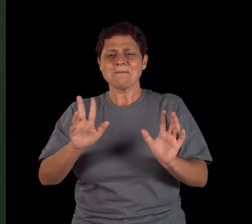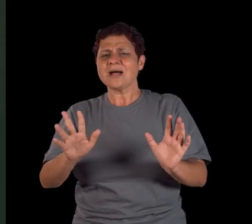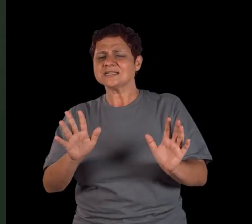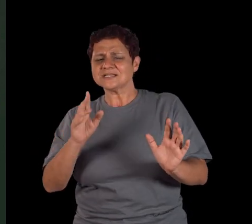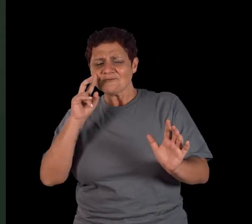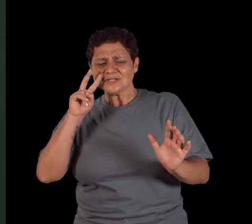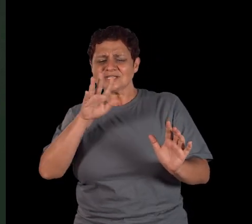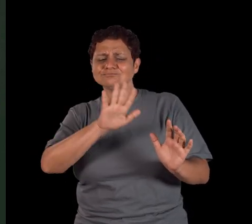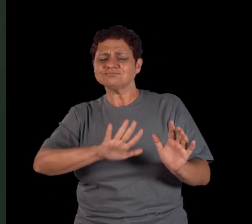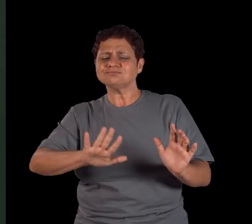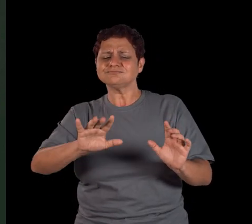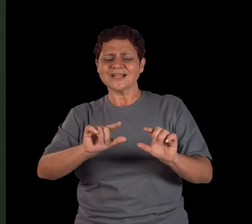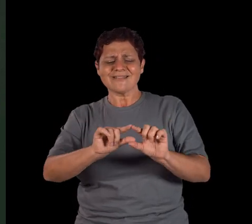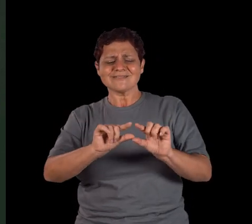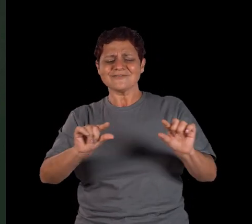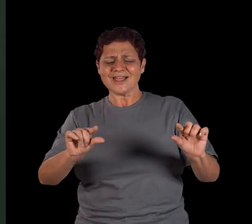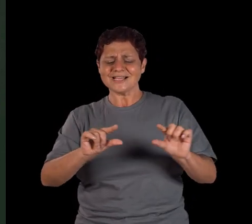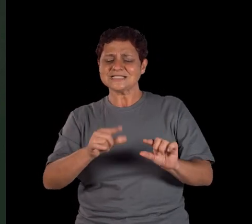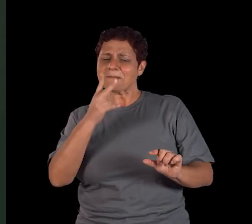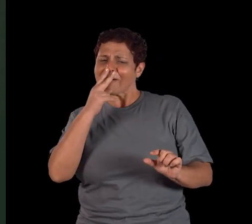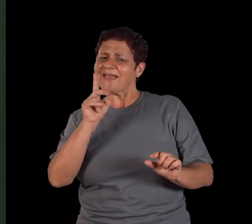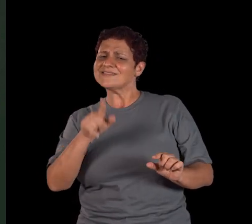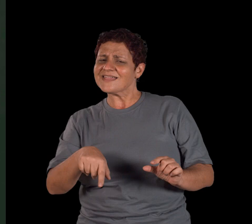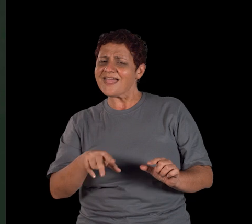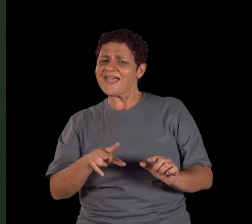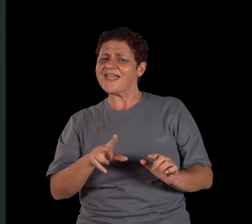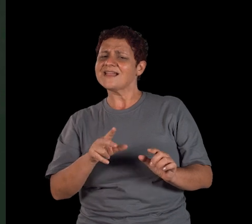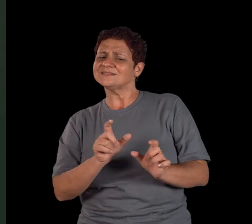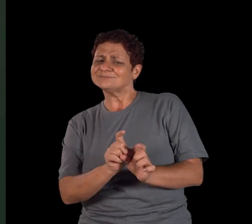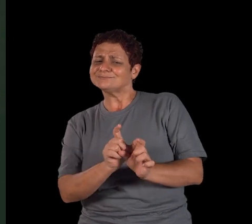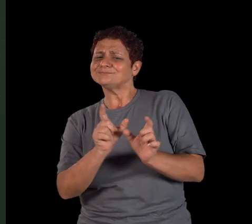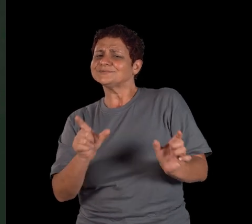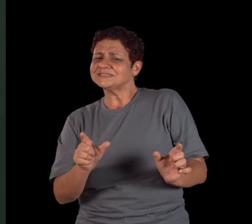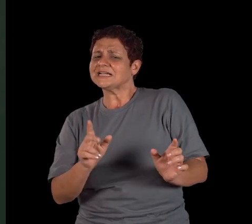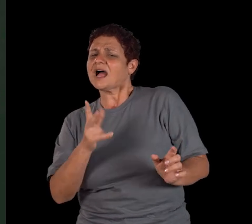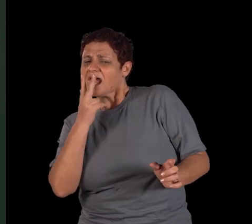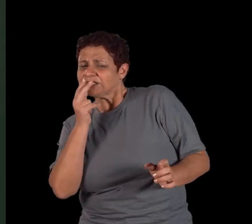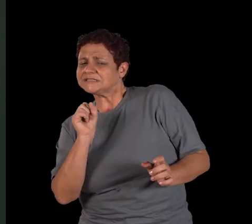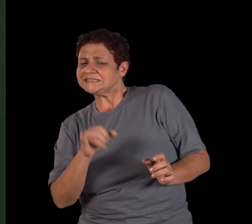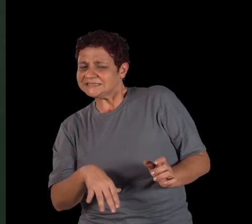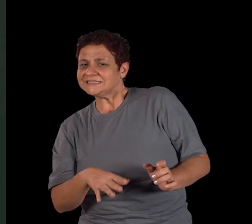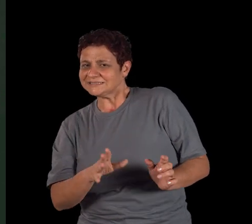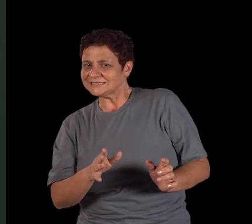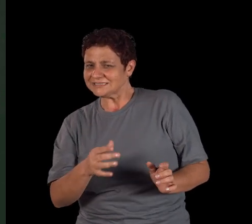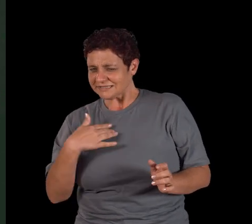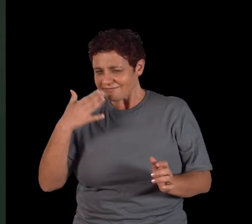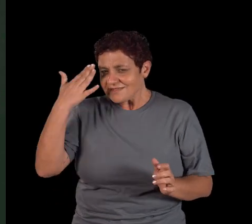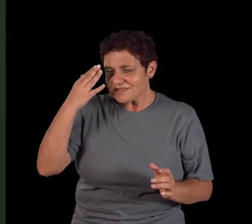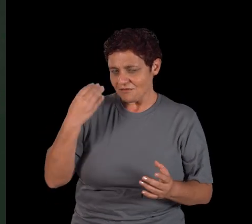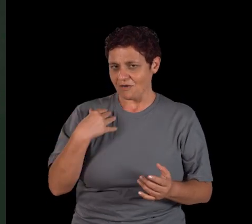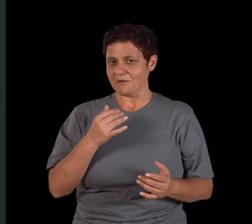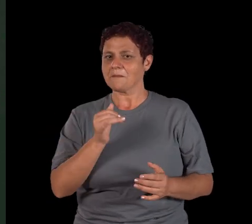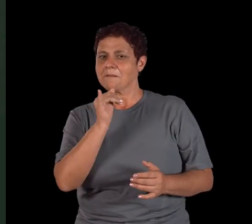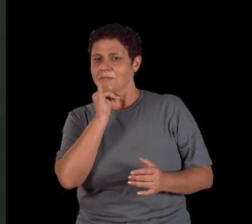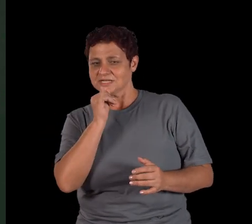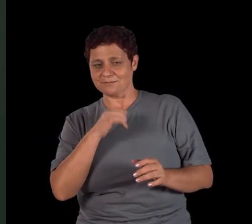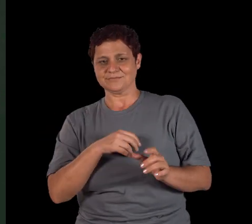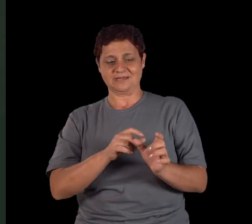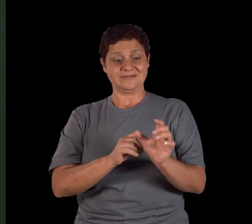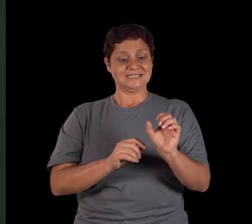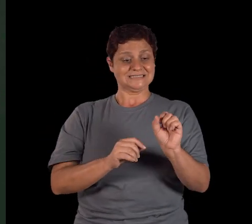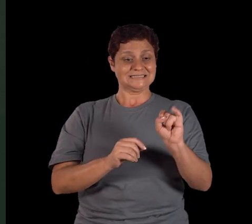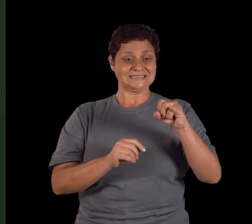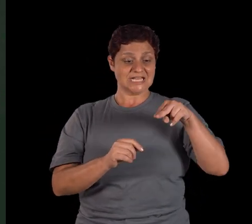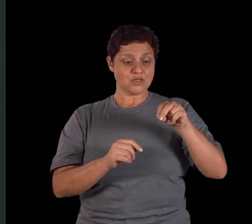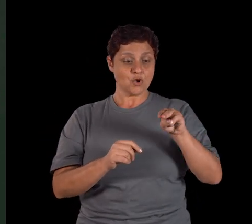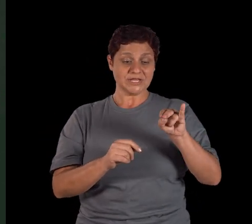sinônimas, mas em um contexto eu posso atribuir a relação de sinônimo para essas palavras. Sacaram a ideia? Sinonímia é